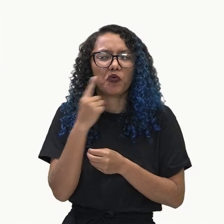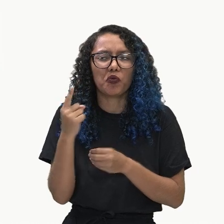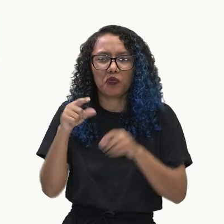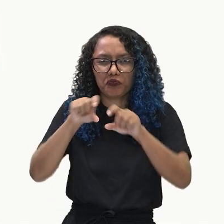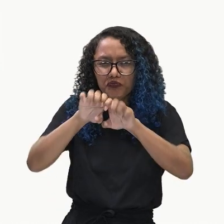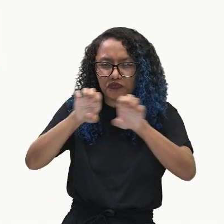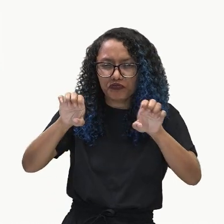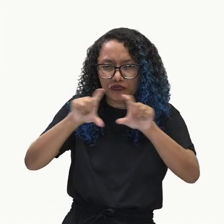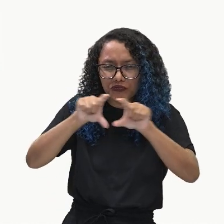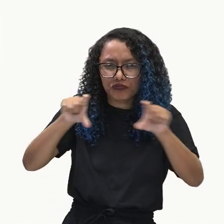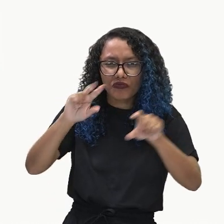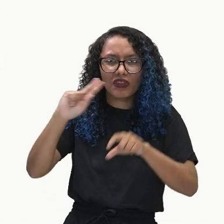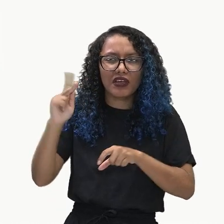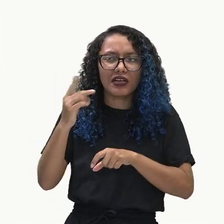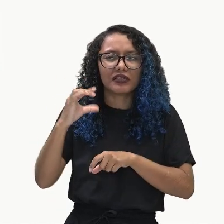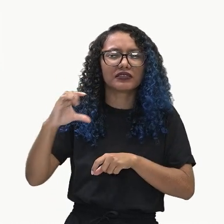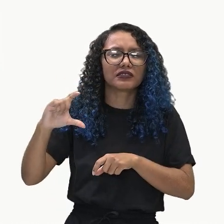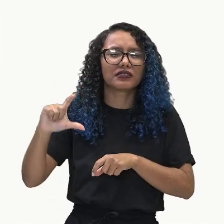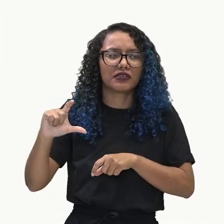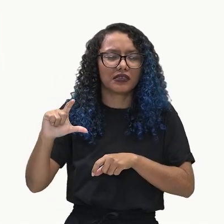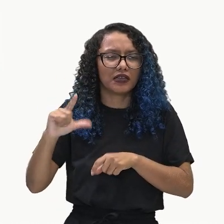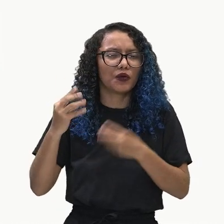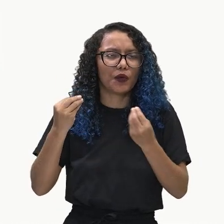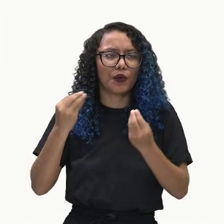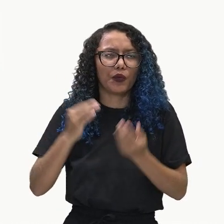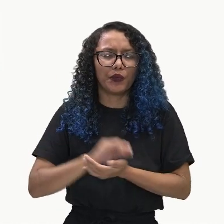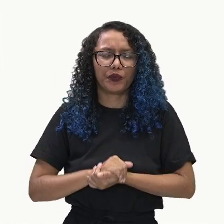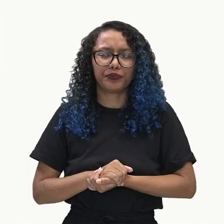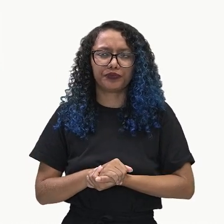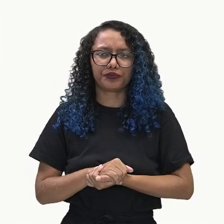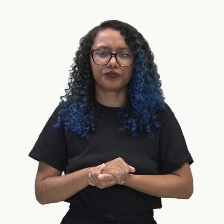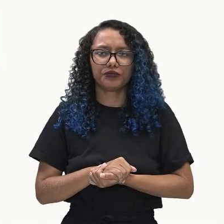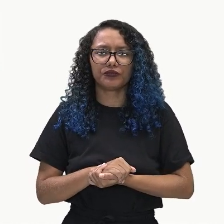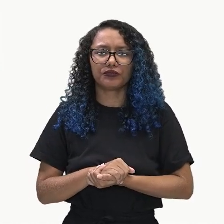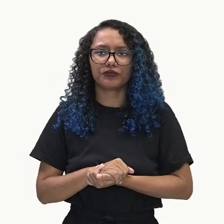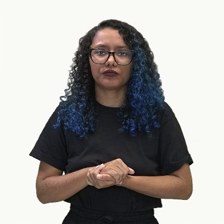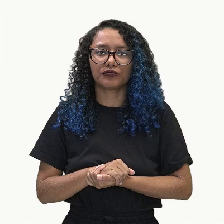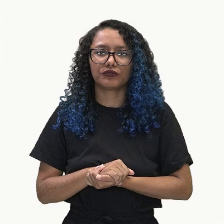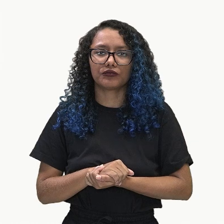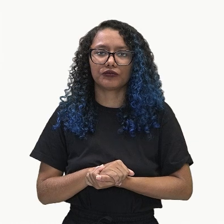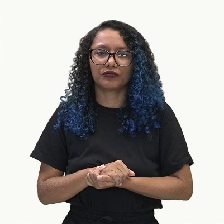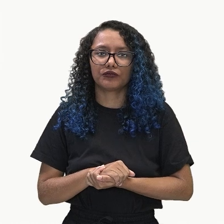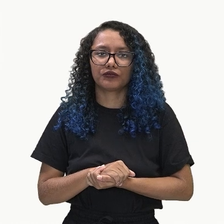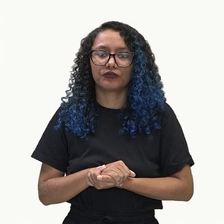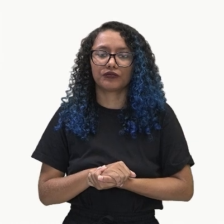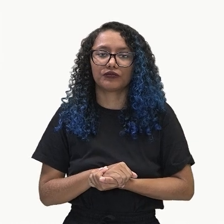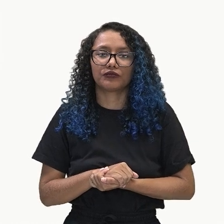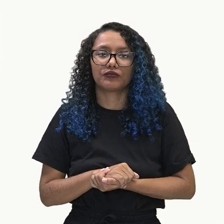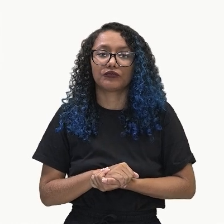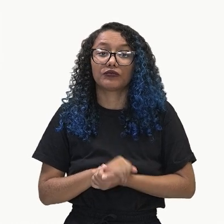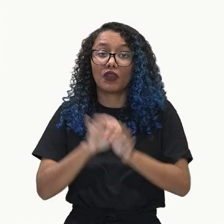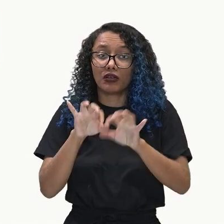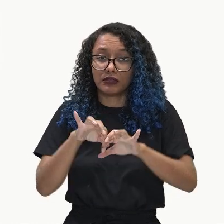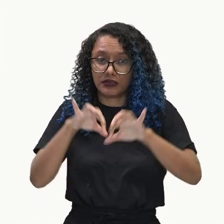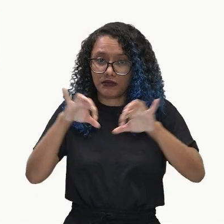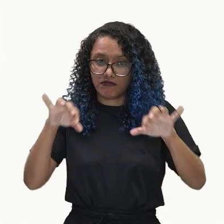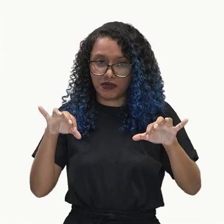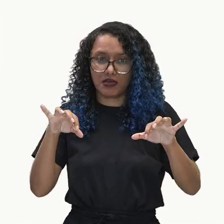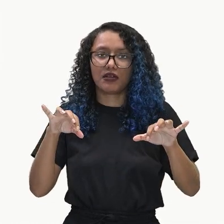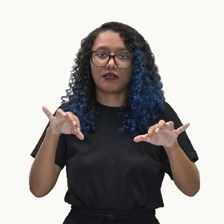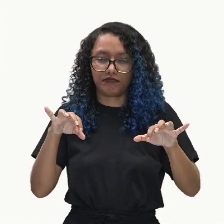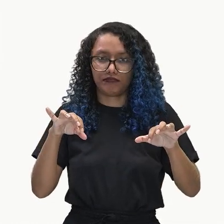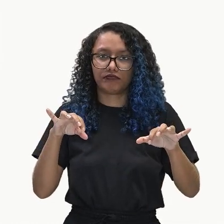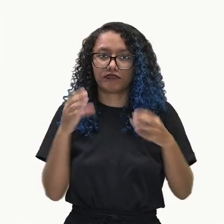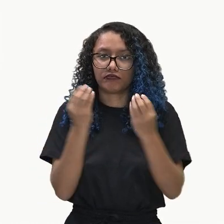para o HCl, para o ácido clorídrico. Você vai sempre, ó, dividir os elementos.